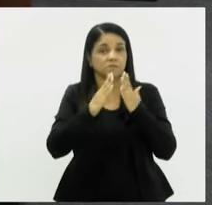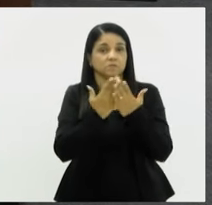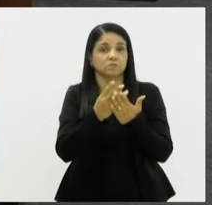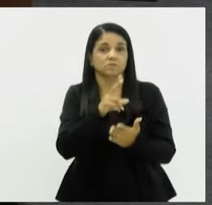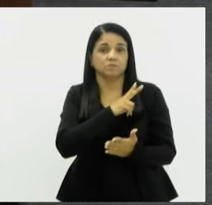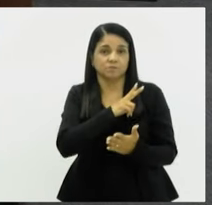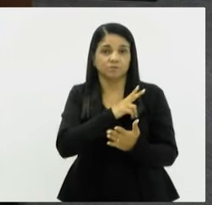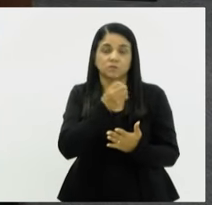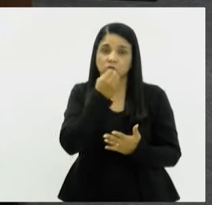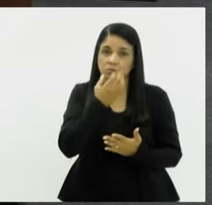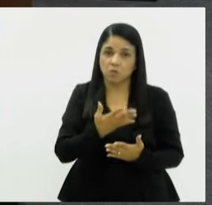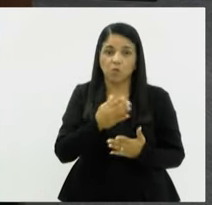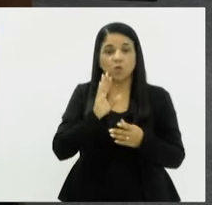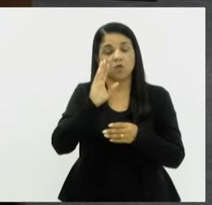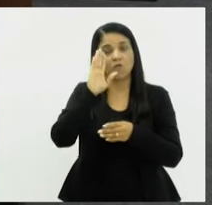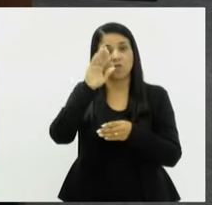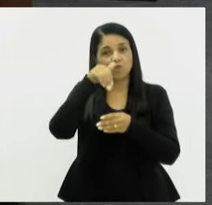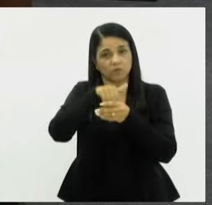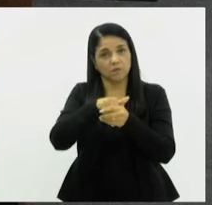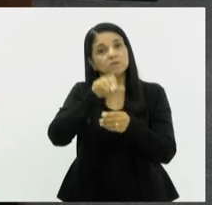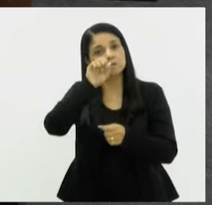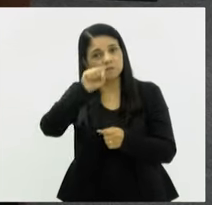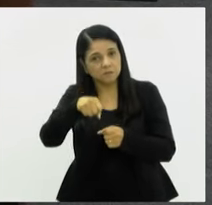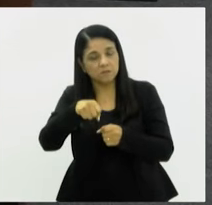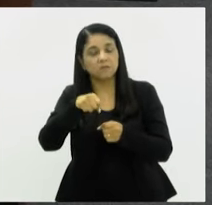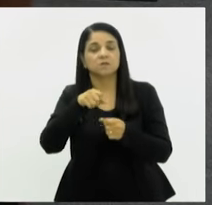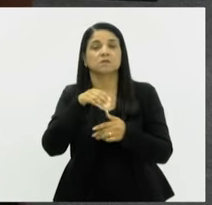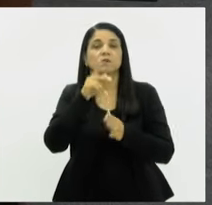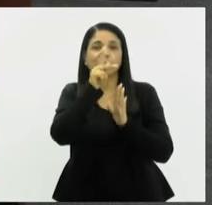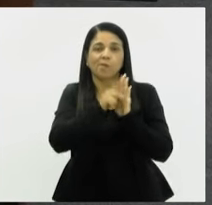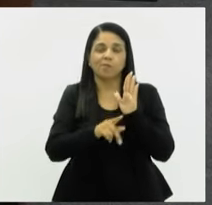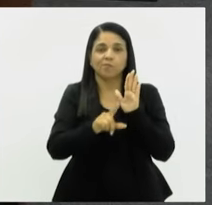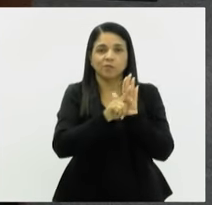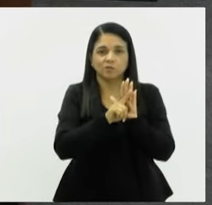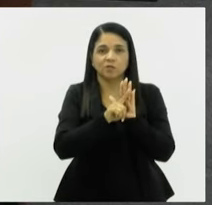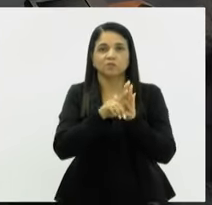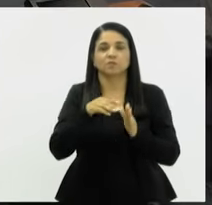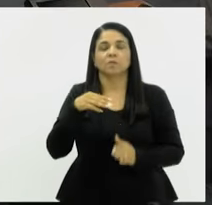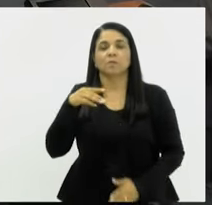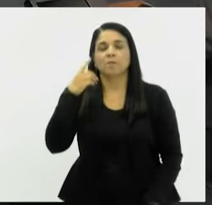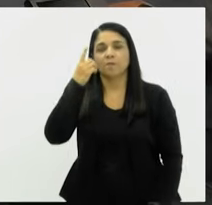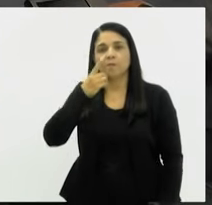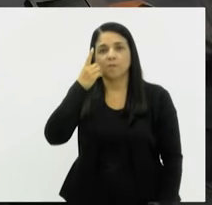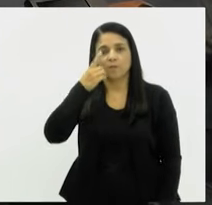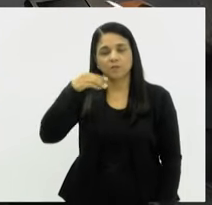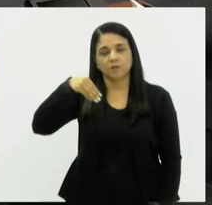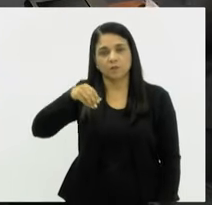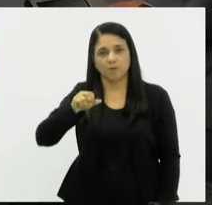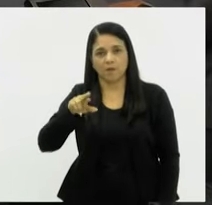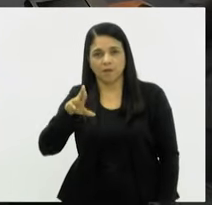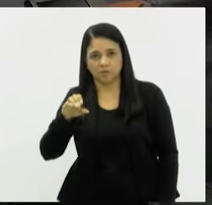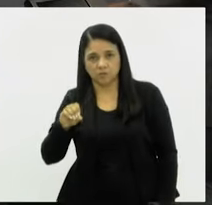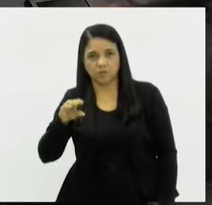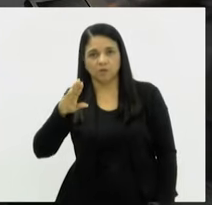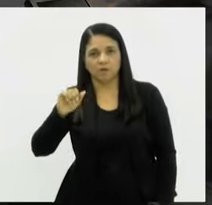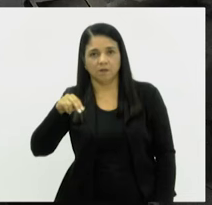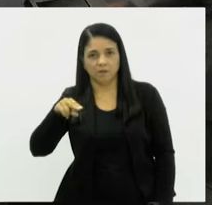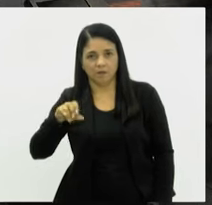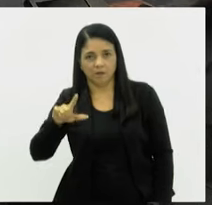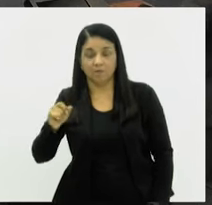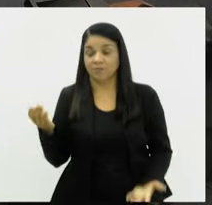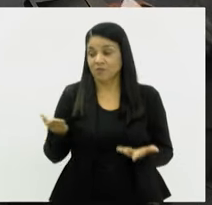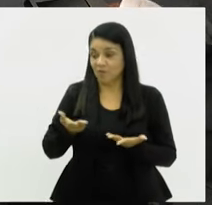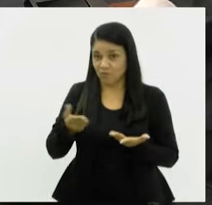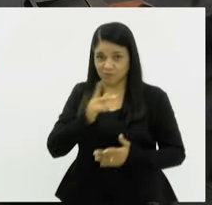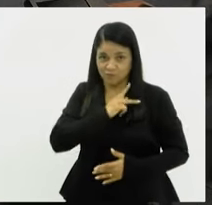e, portanto, votei favorável ao projeto do deputado Márcio Canella. Presidente, o deputado Mink,